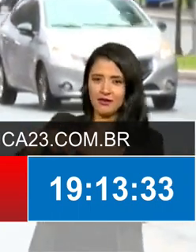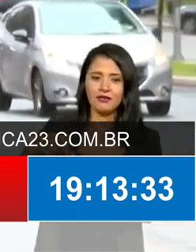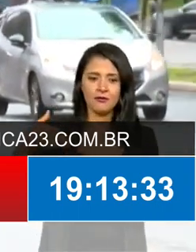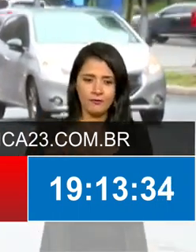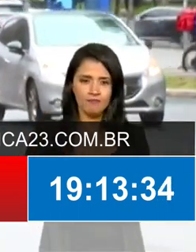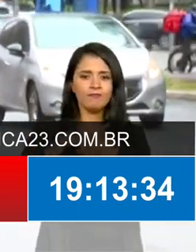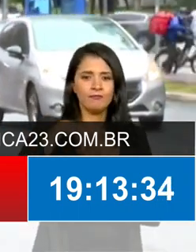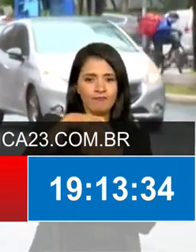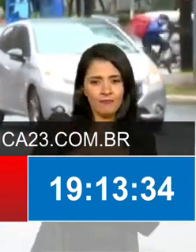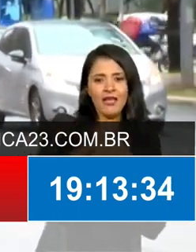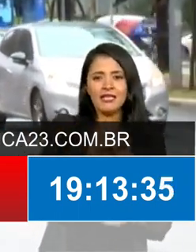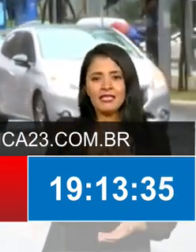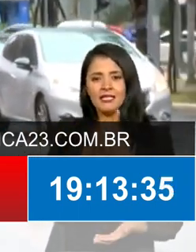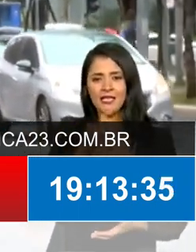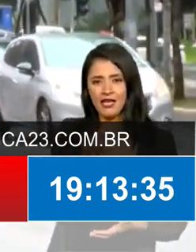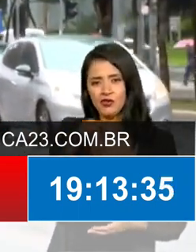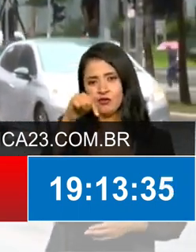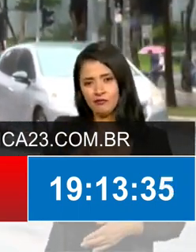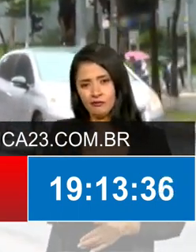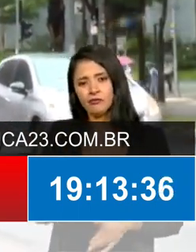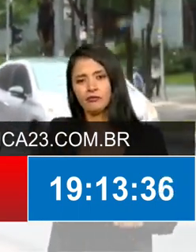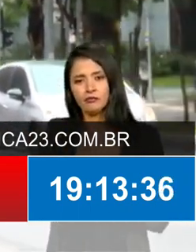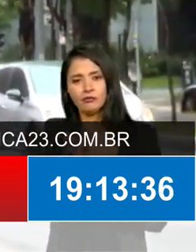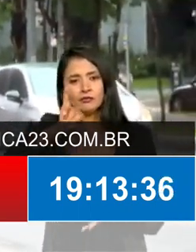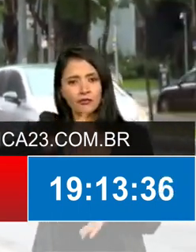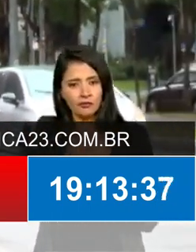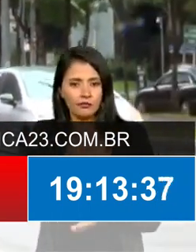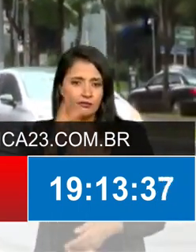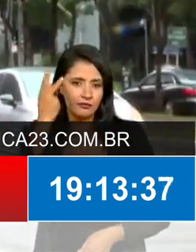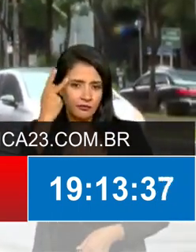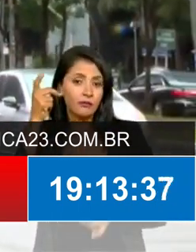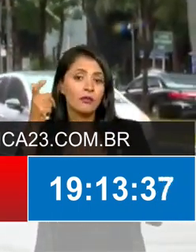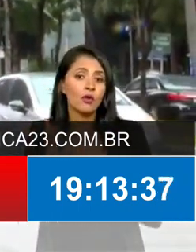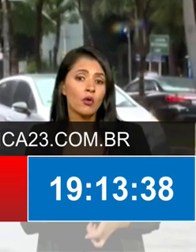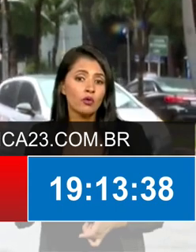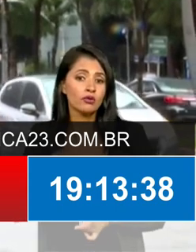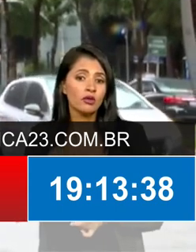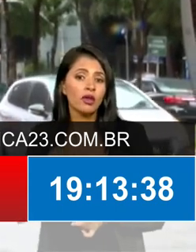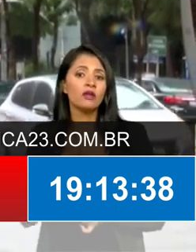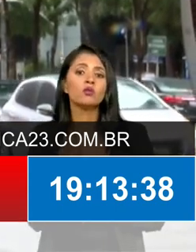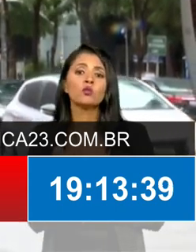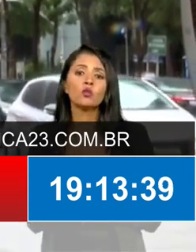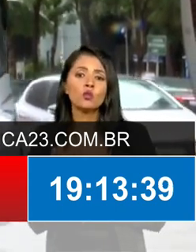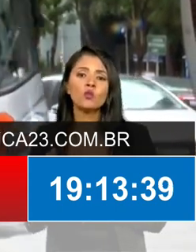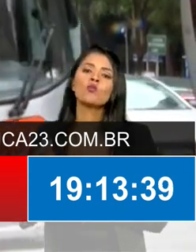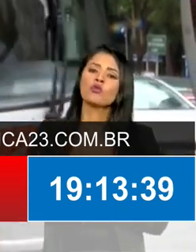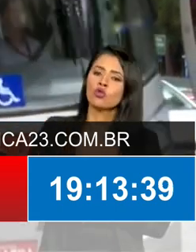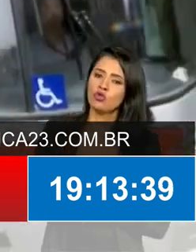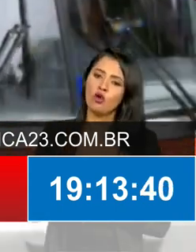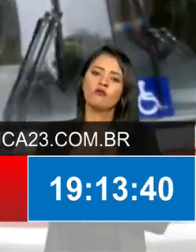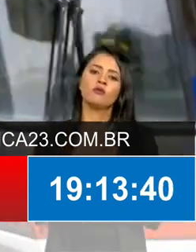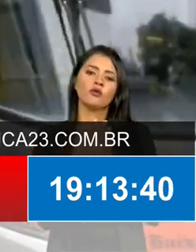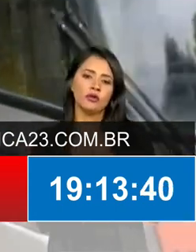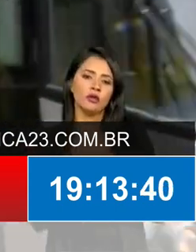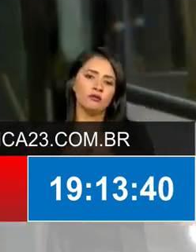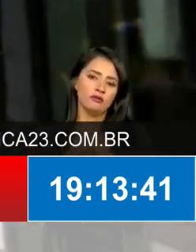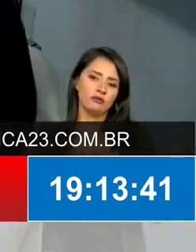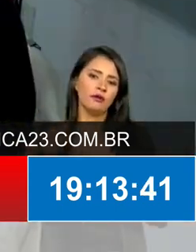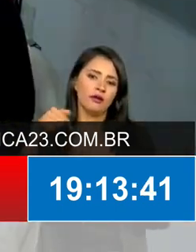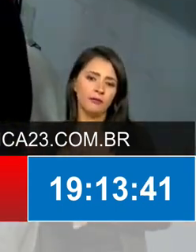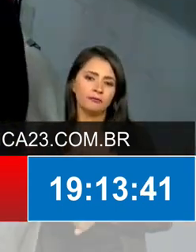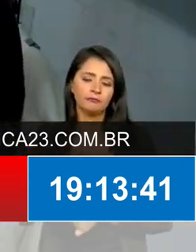têm sede aqui. E é também na capital paulista onde nascem muitos dos novos modelos de